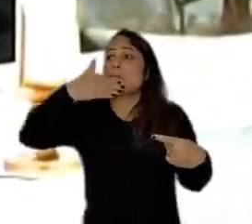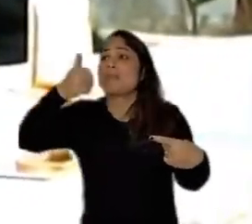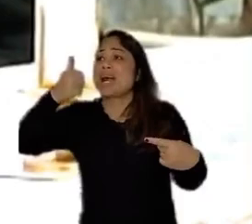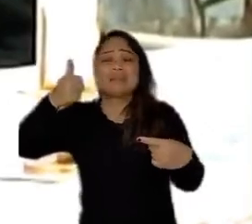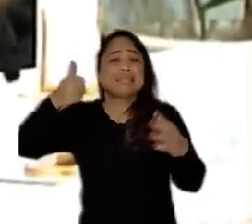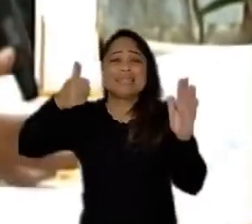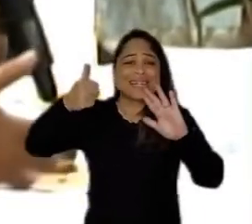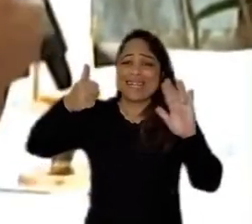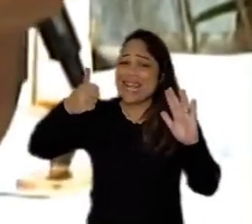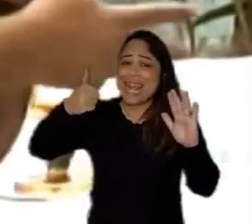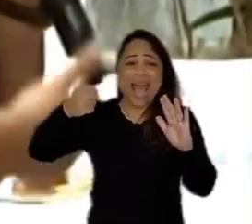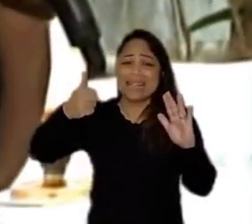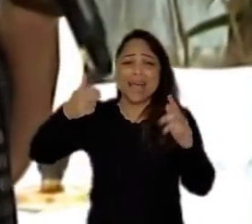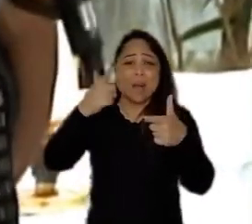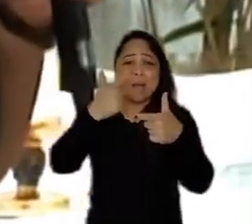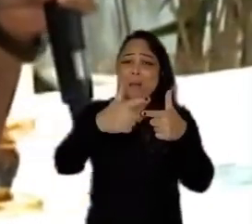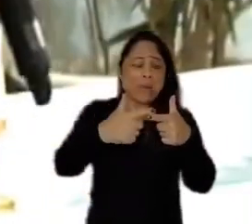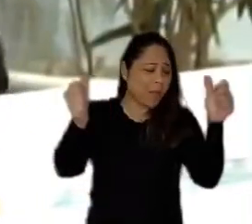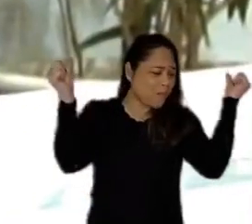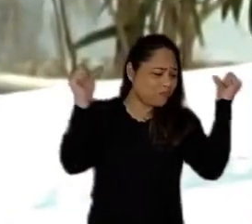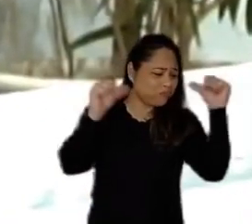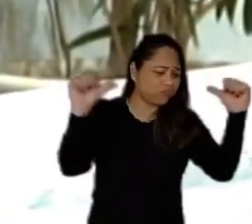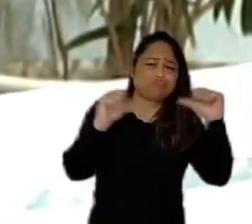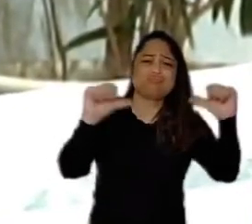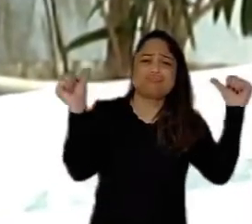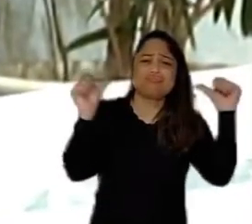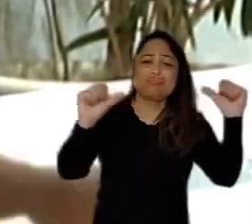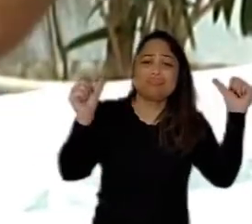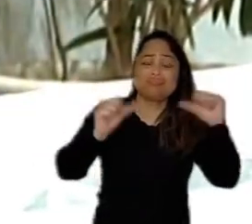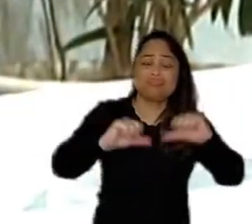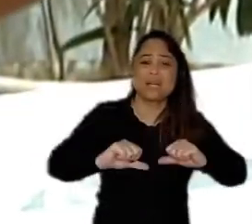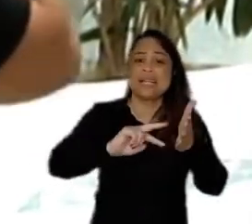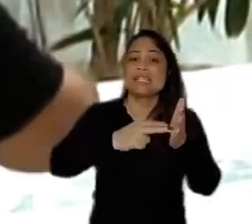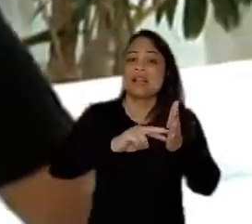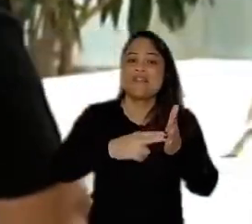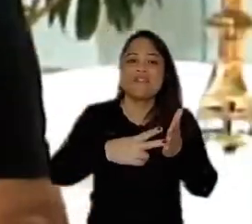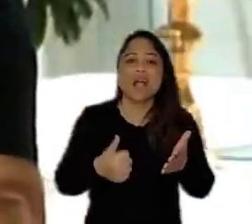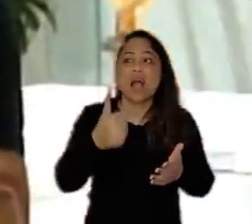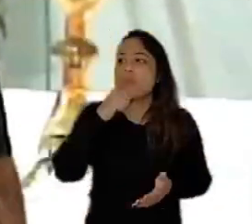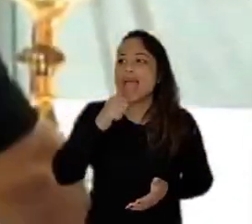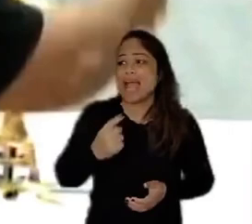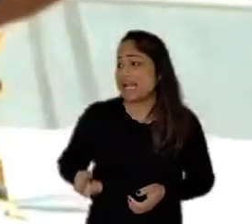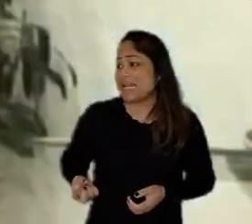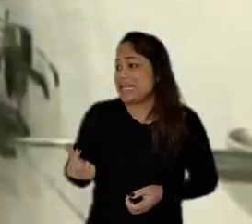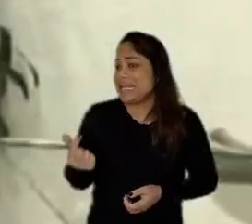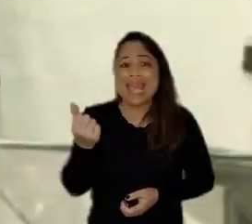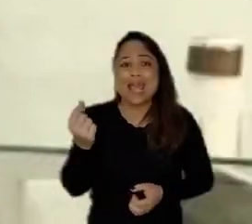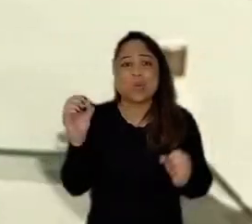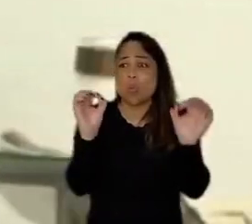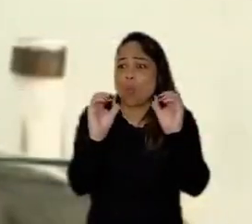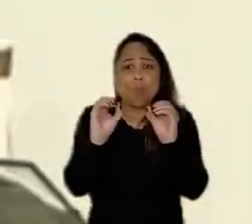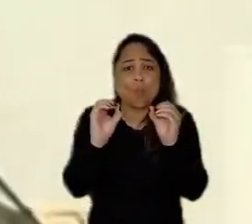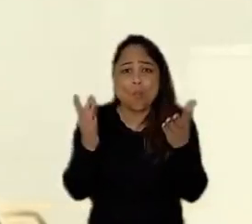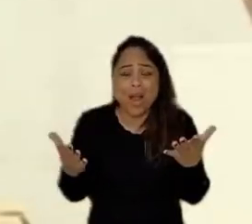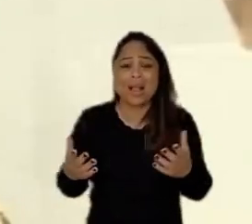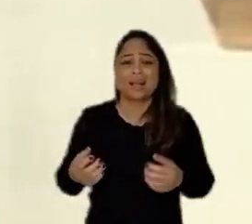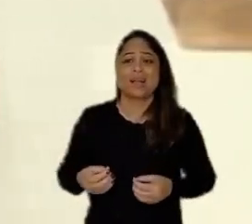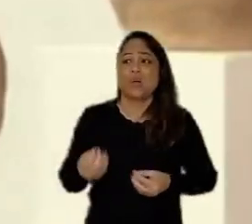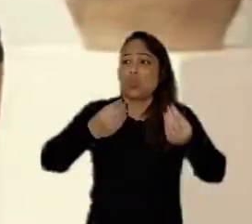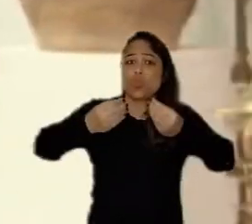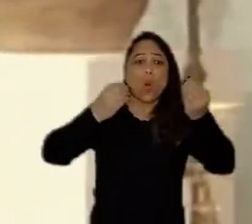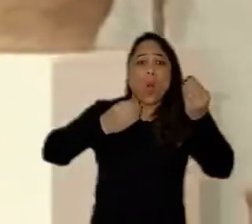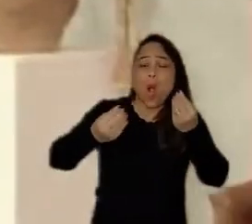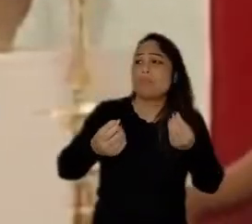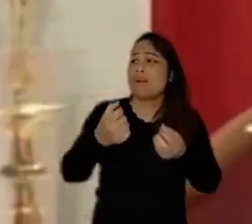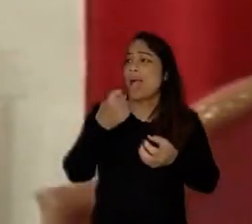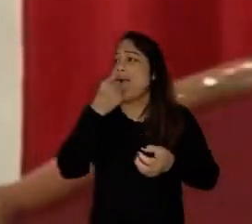que o seu problema só piorava. Significa que ela não tem mais dinheiro, ela não tem mais recurso, ela não tem mais o